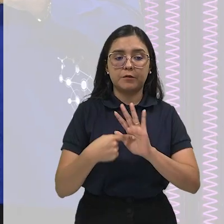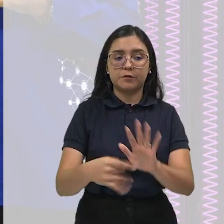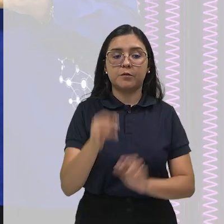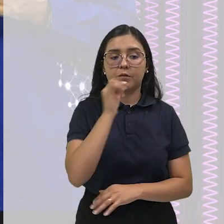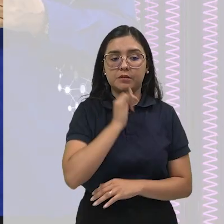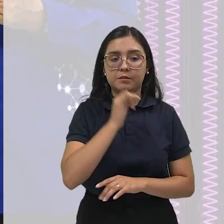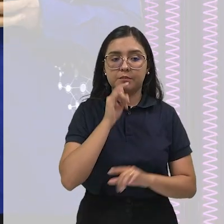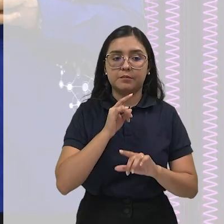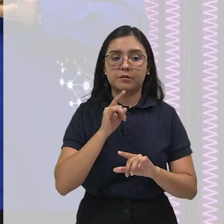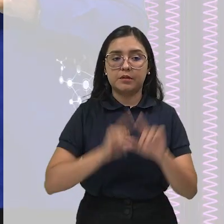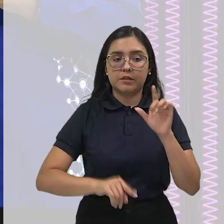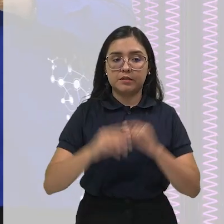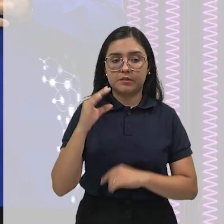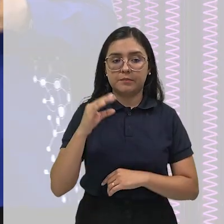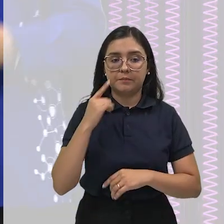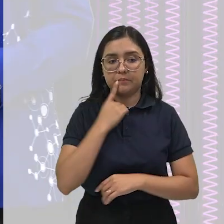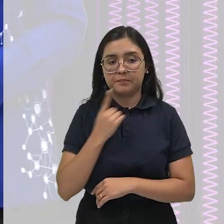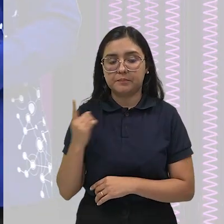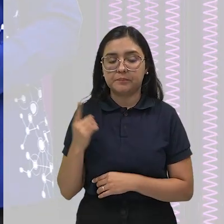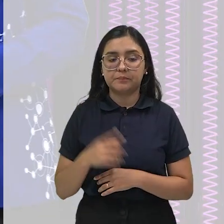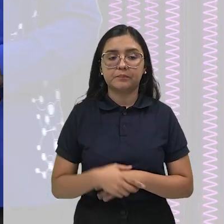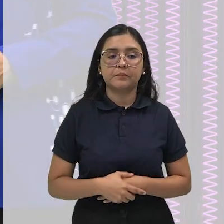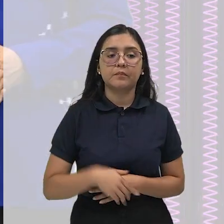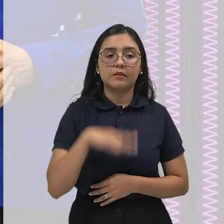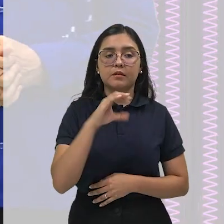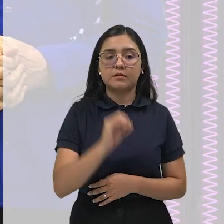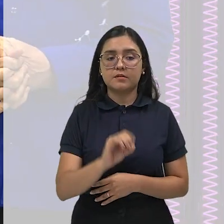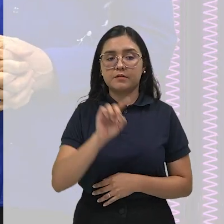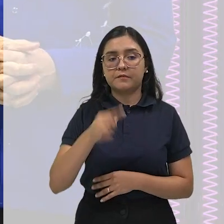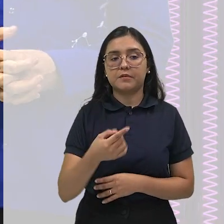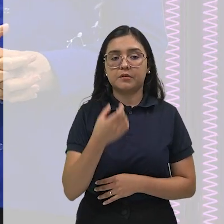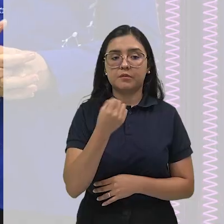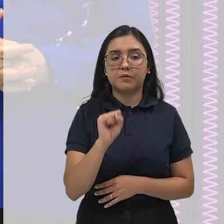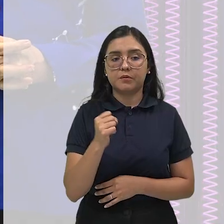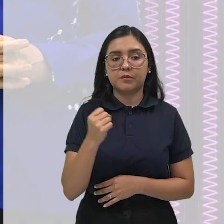exemplo C. Olha o exemplo C.